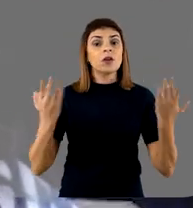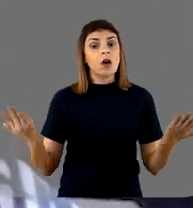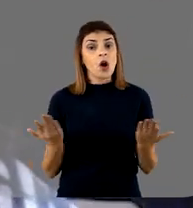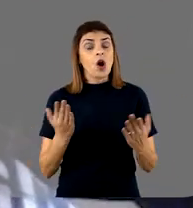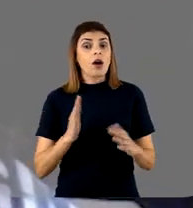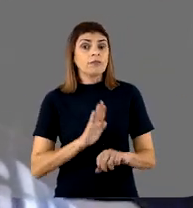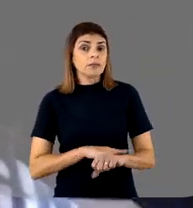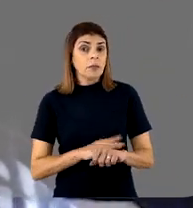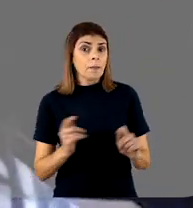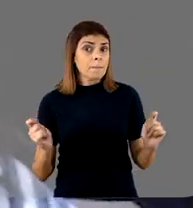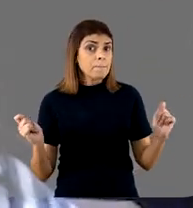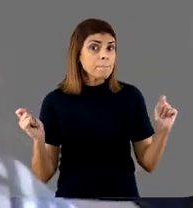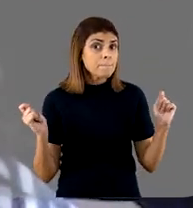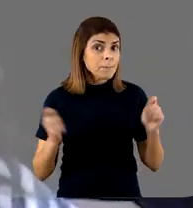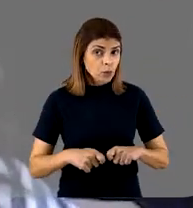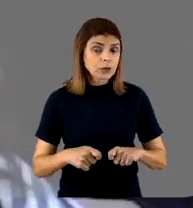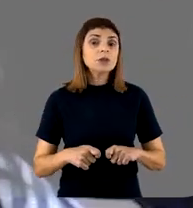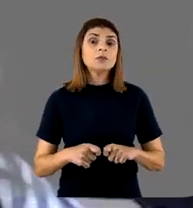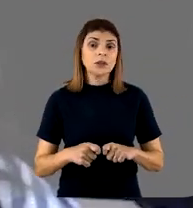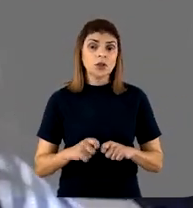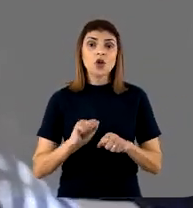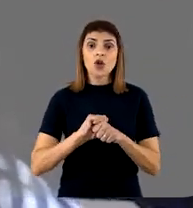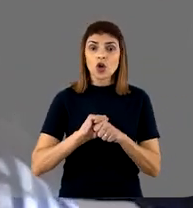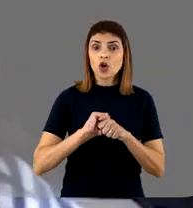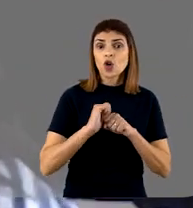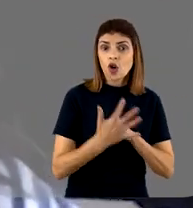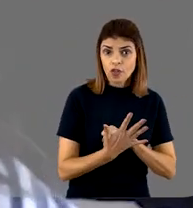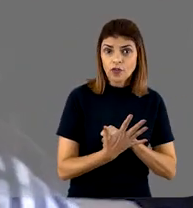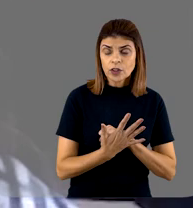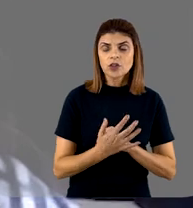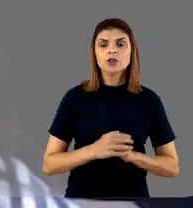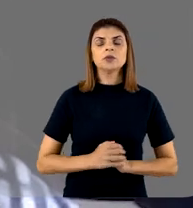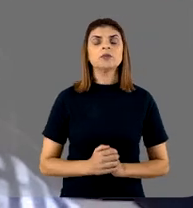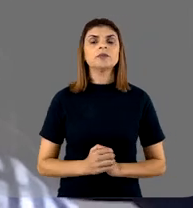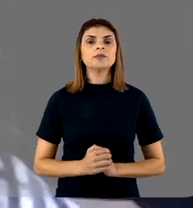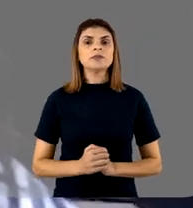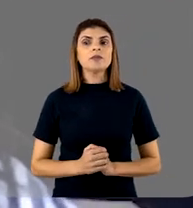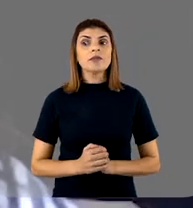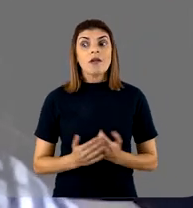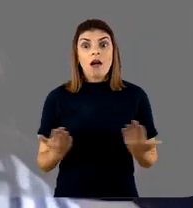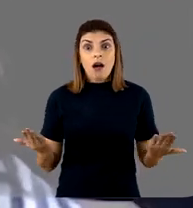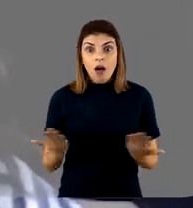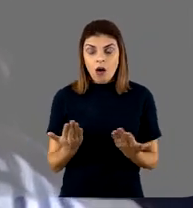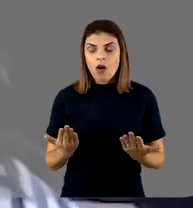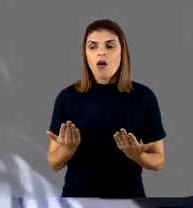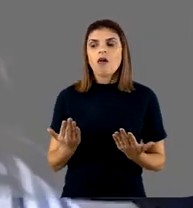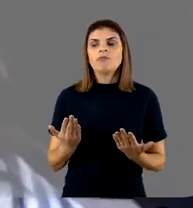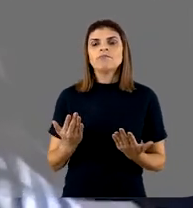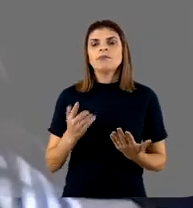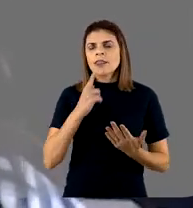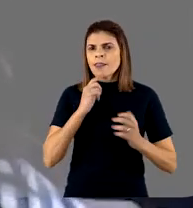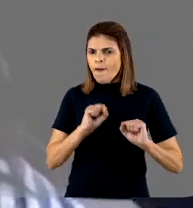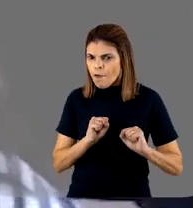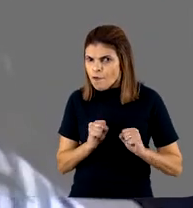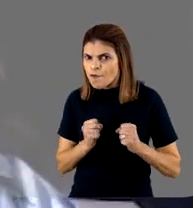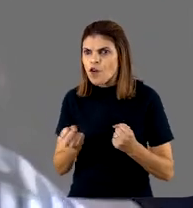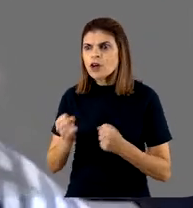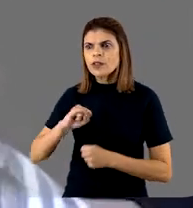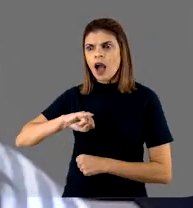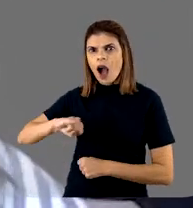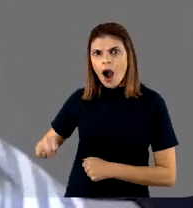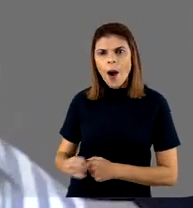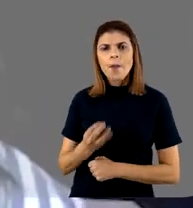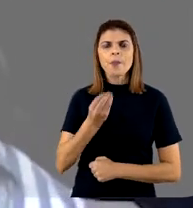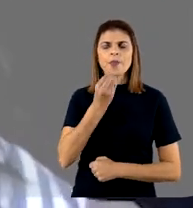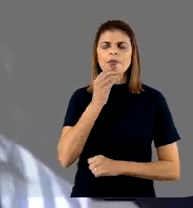gente tá com a possibilidade da vacinação Ah para covid então assim eu acho que internamente a gente reforçar né